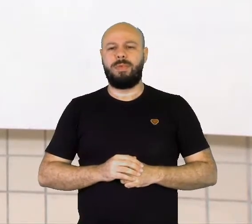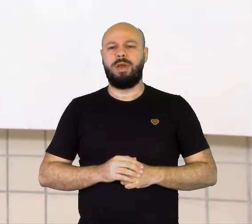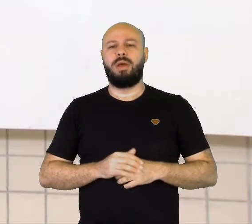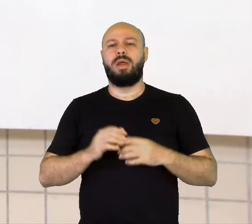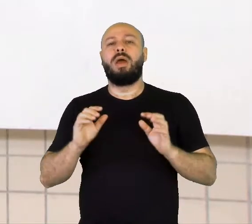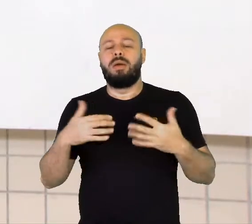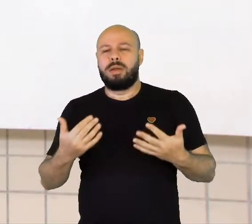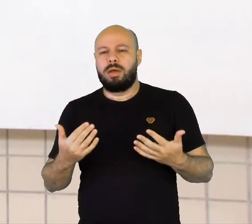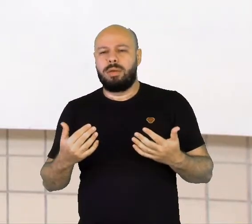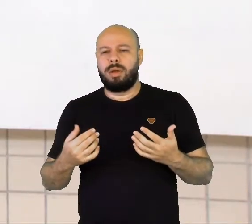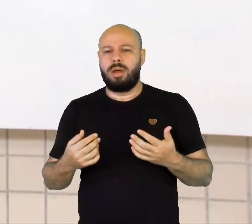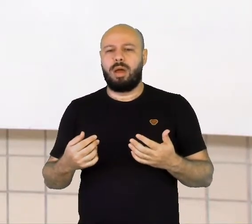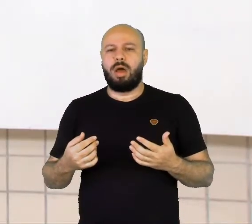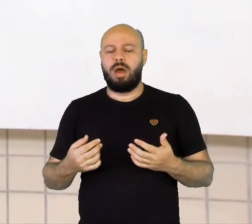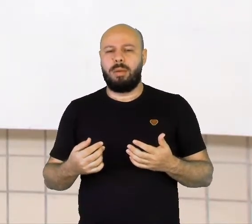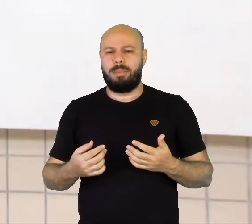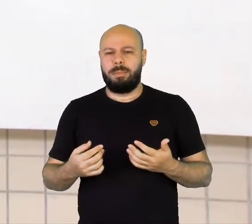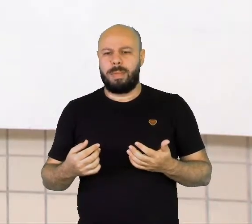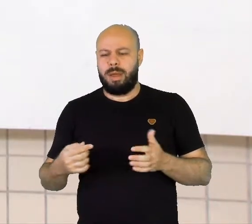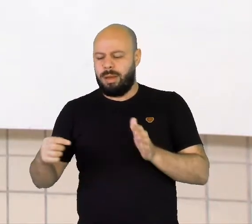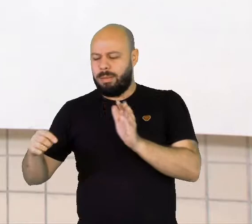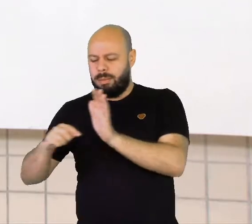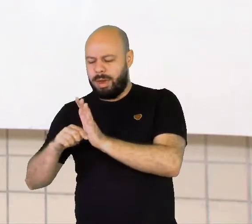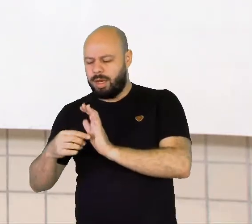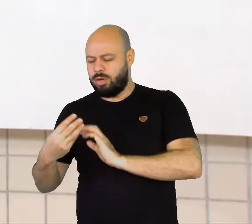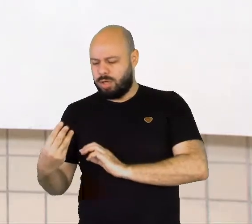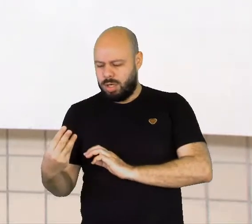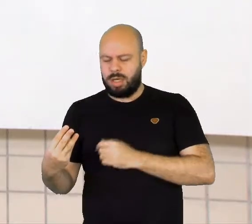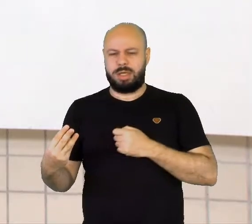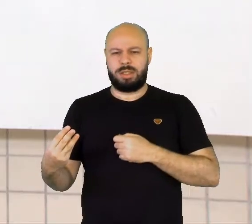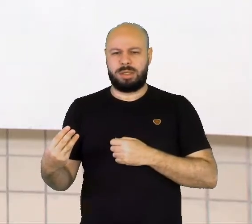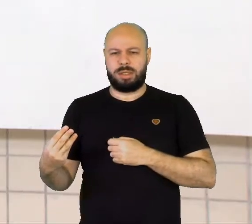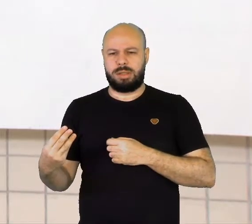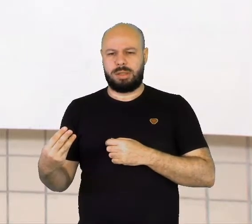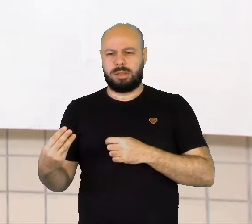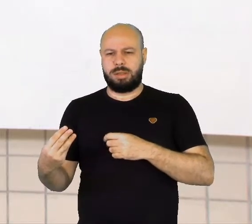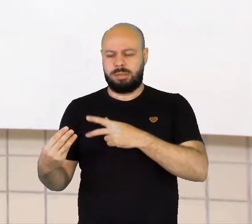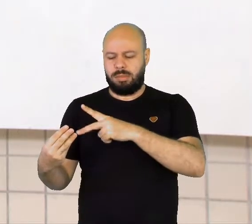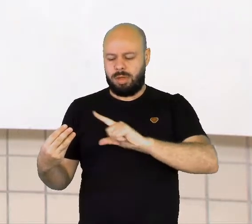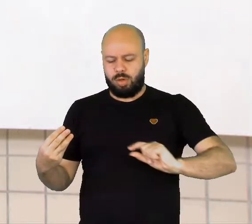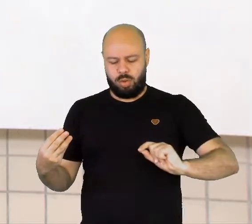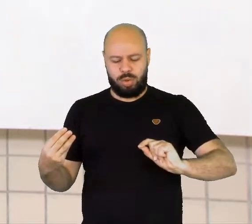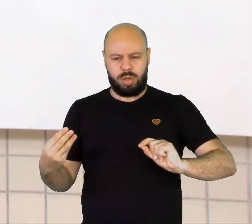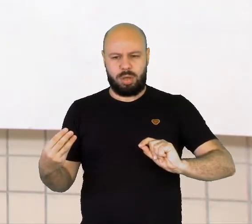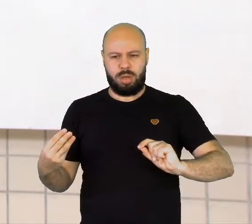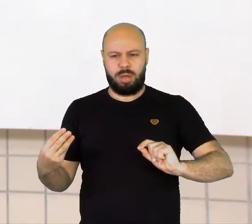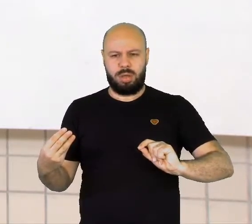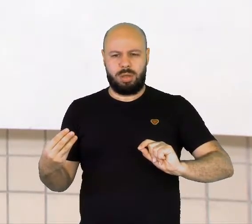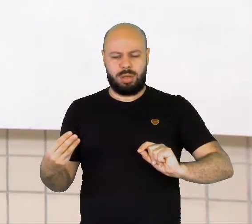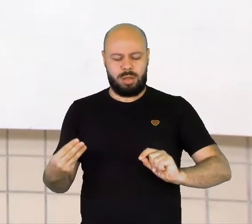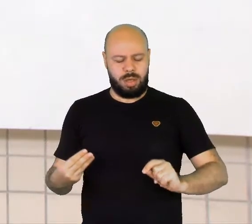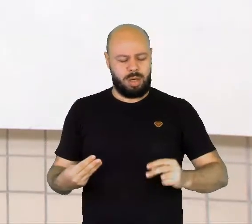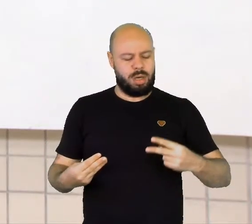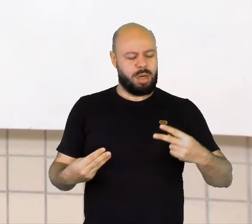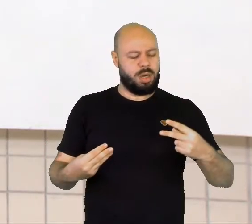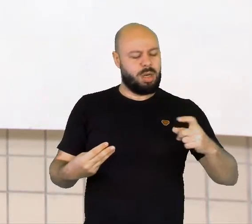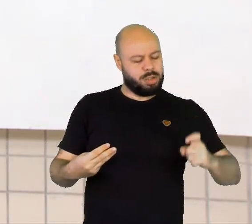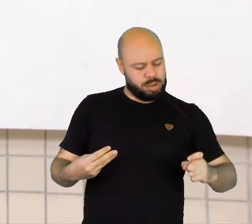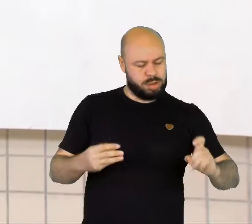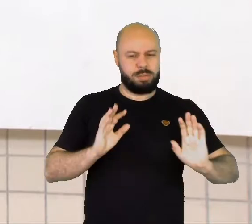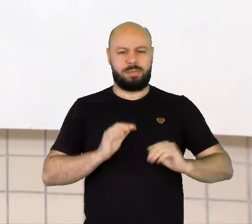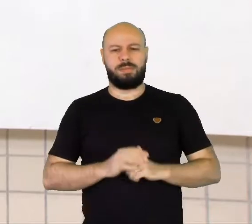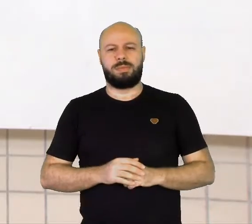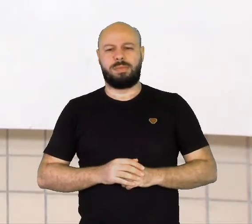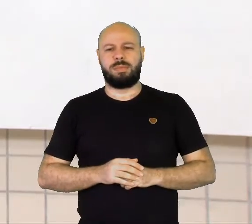menos 3, menos 6 dividido por 2, menos 3, menor que x.